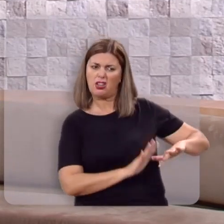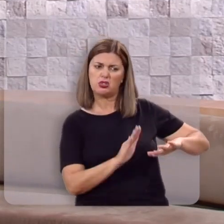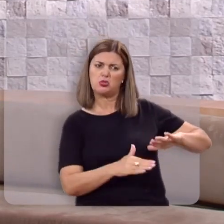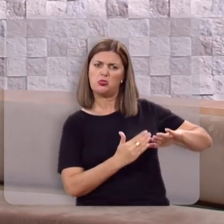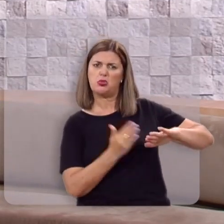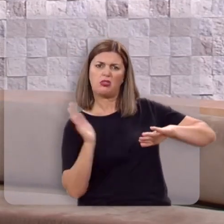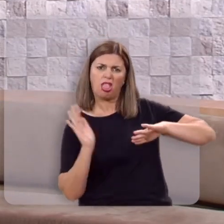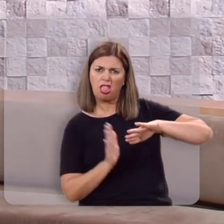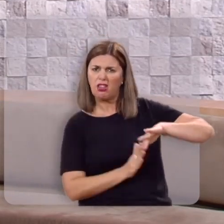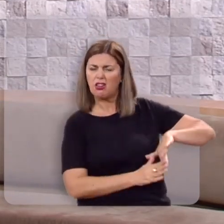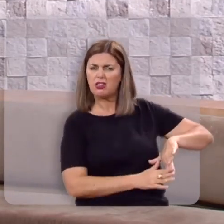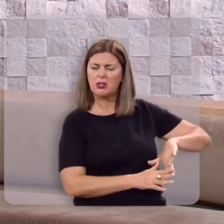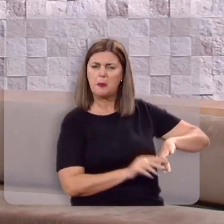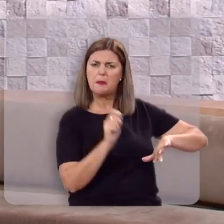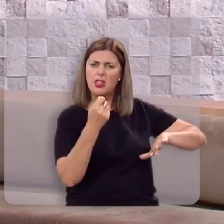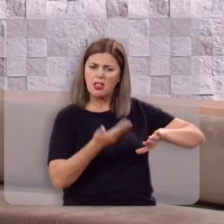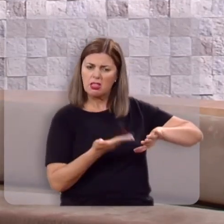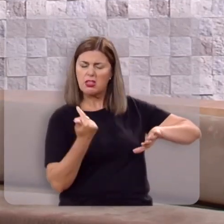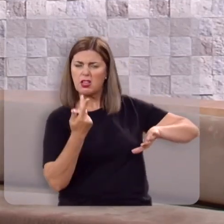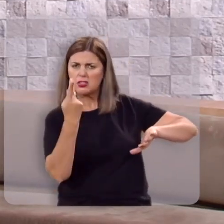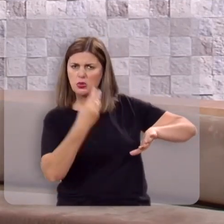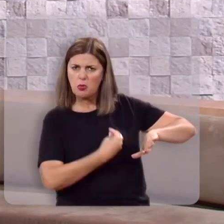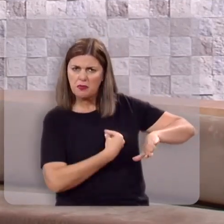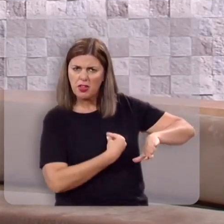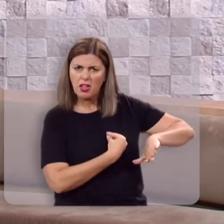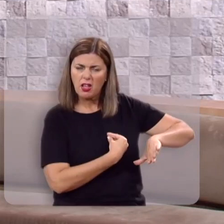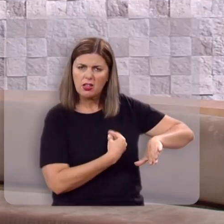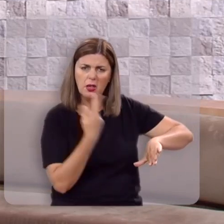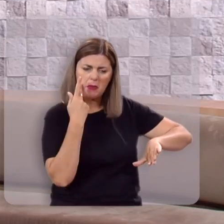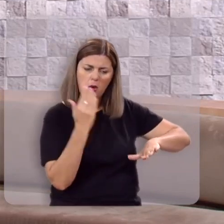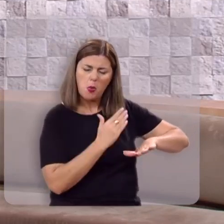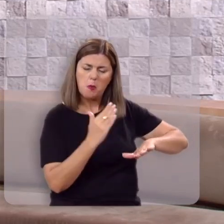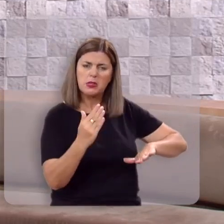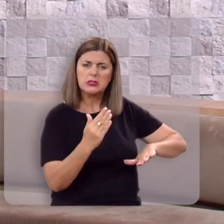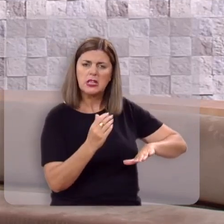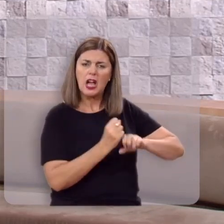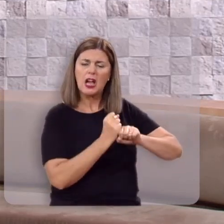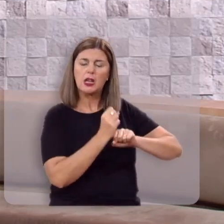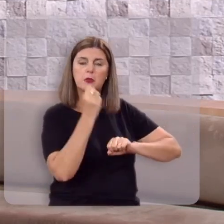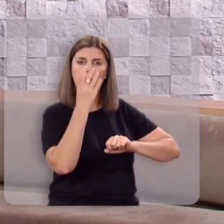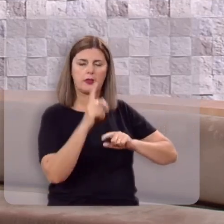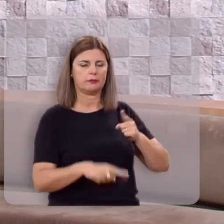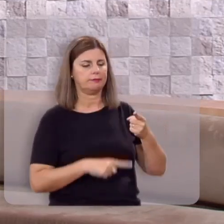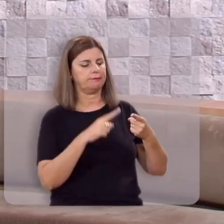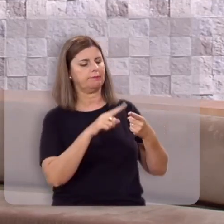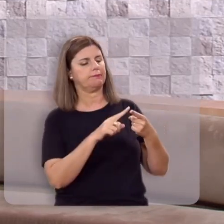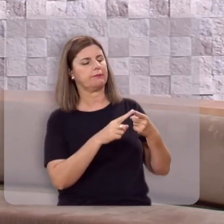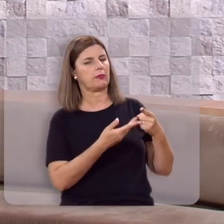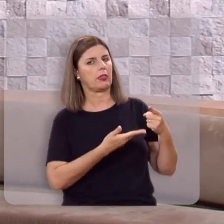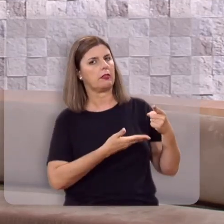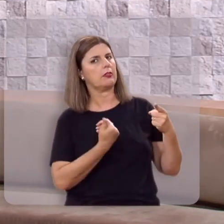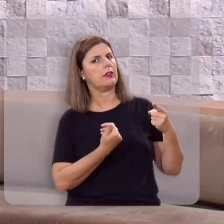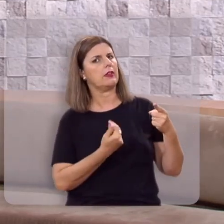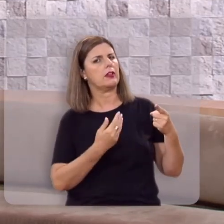igualmente tudo isso. Então, o que é que você tem que tirar da sua vida para começar esse ano bem? Primeiro, ele diz,